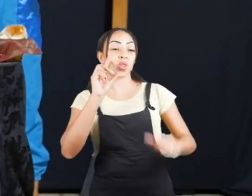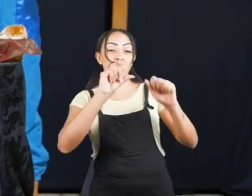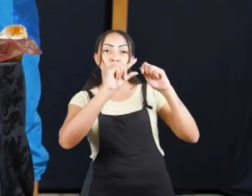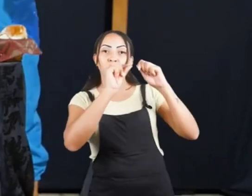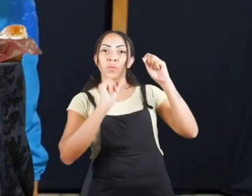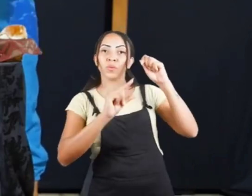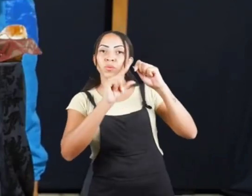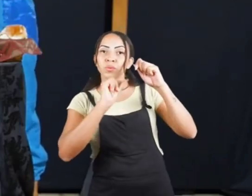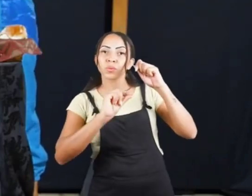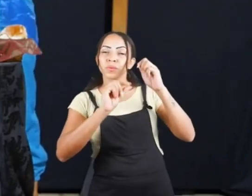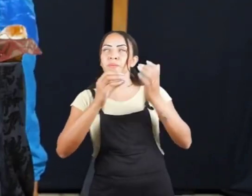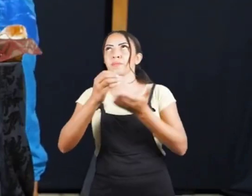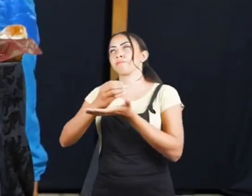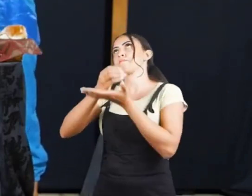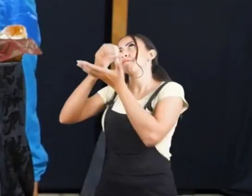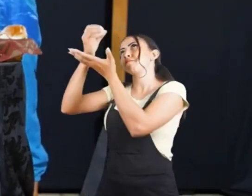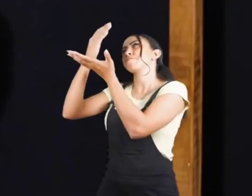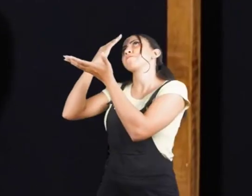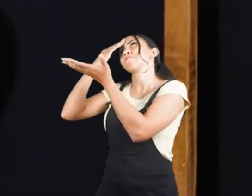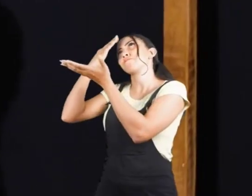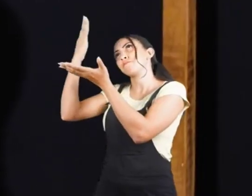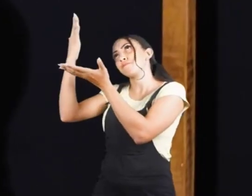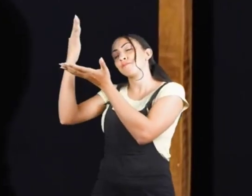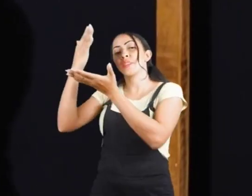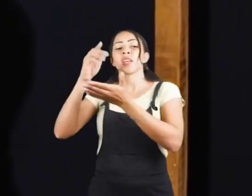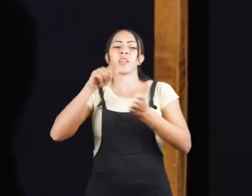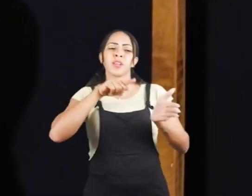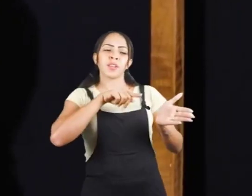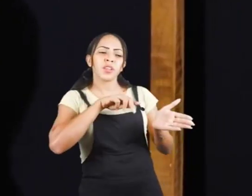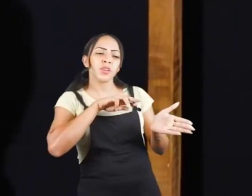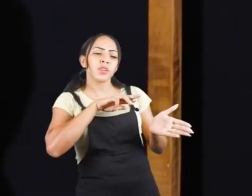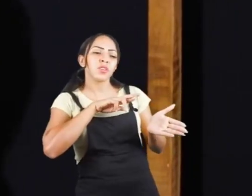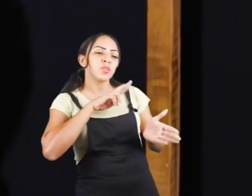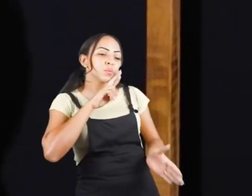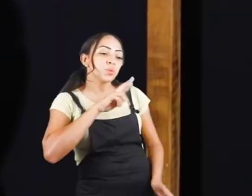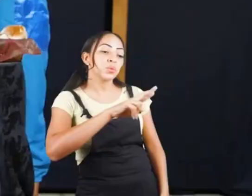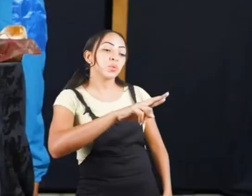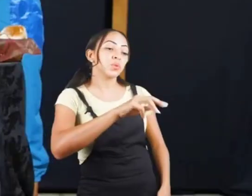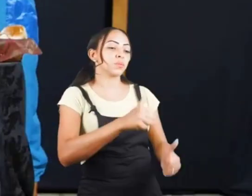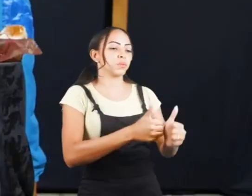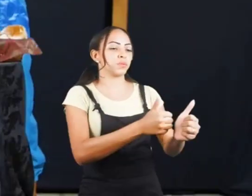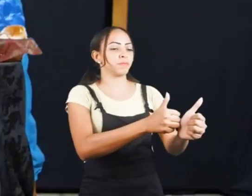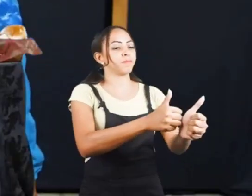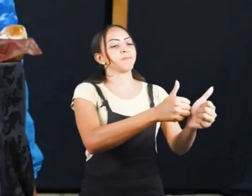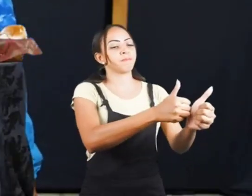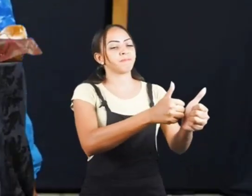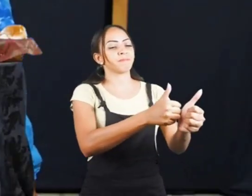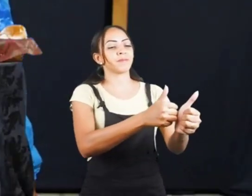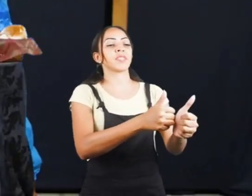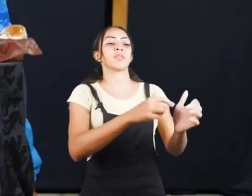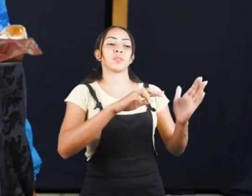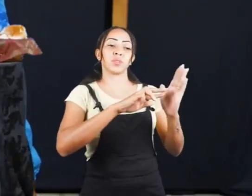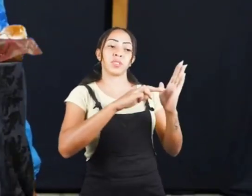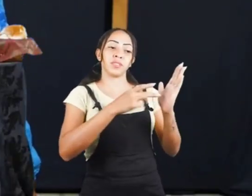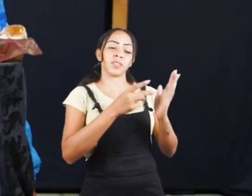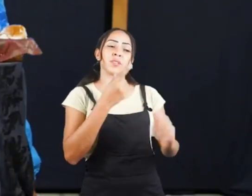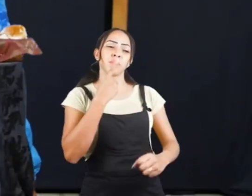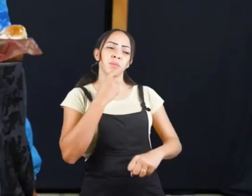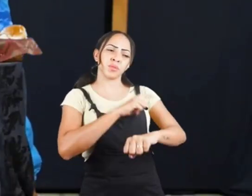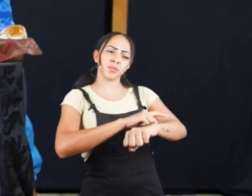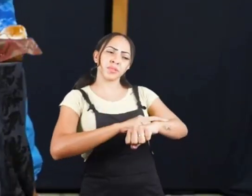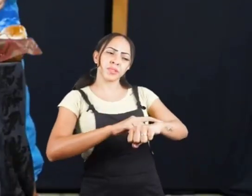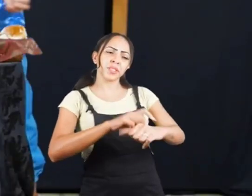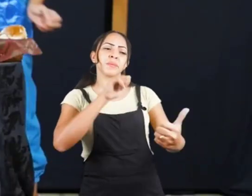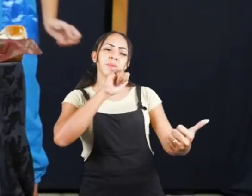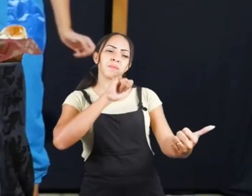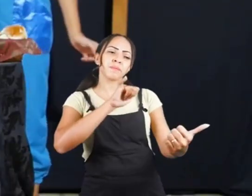disse: Esse é o meu sangue, que será derramado pelos seus pecados. Mas logo depois da